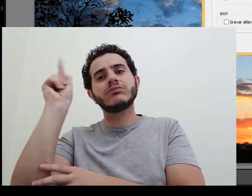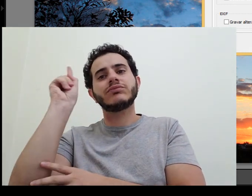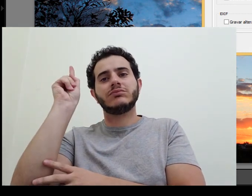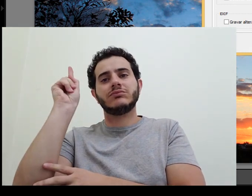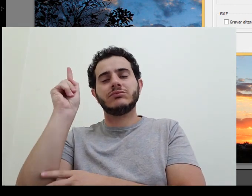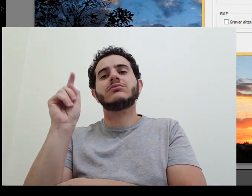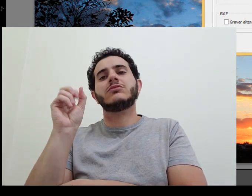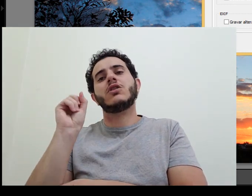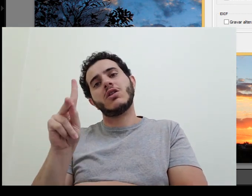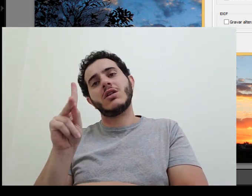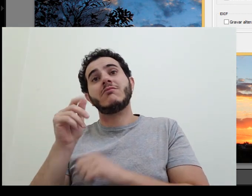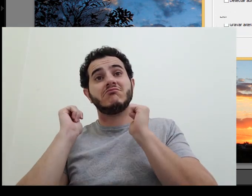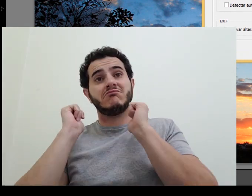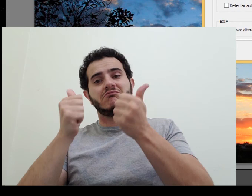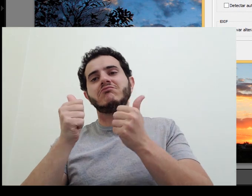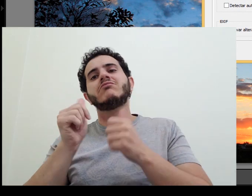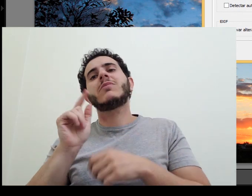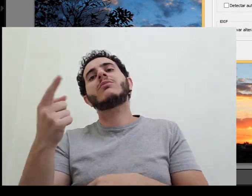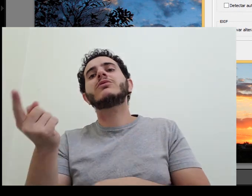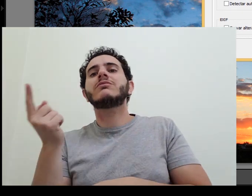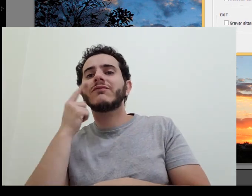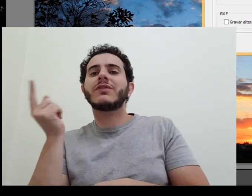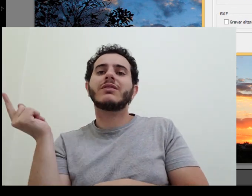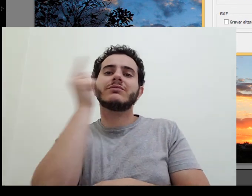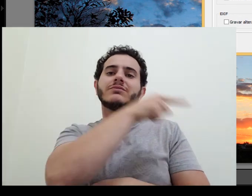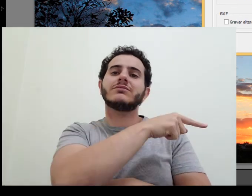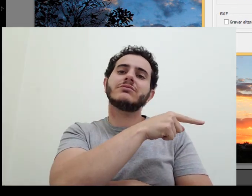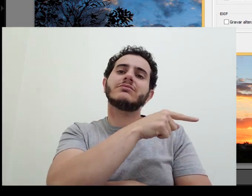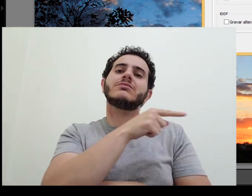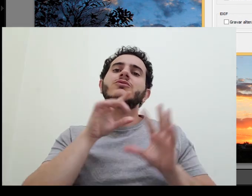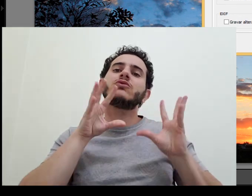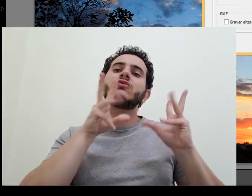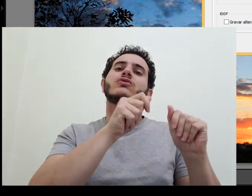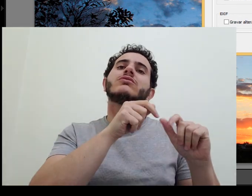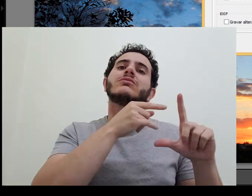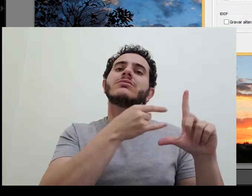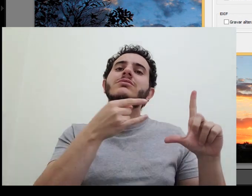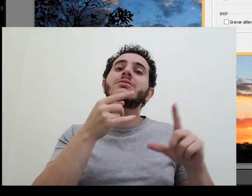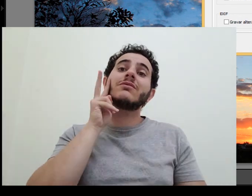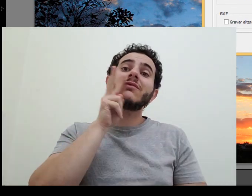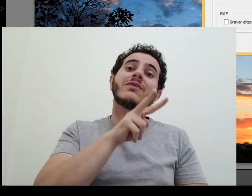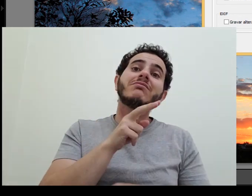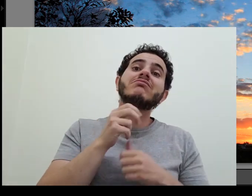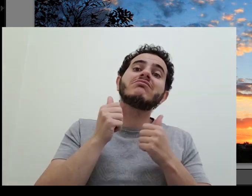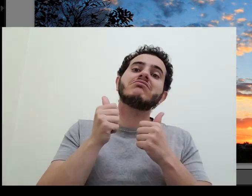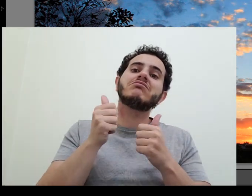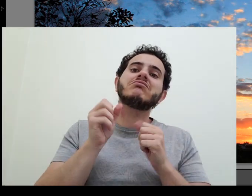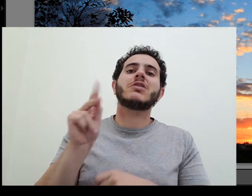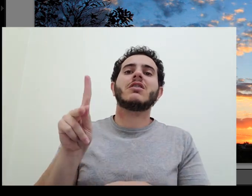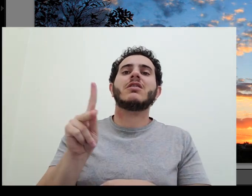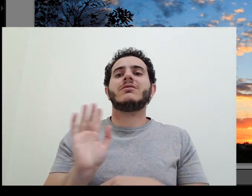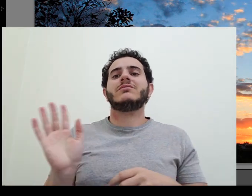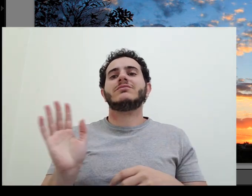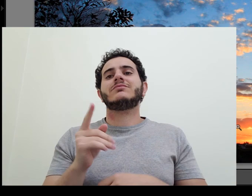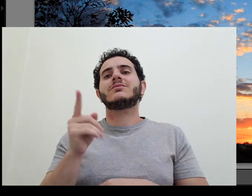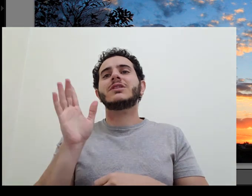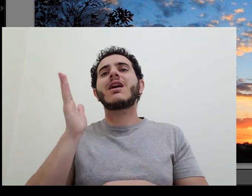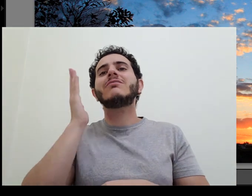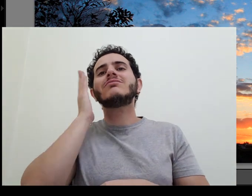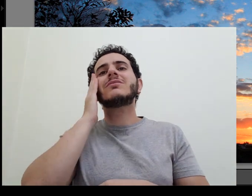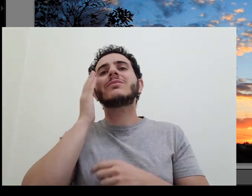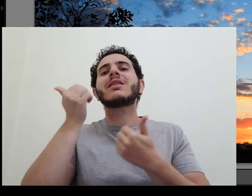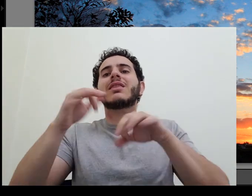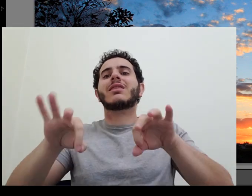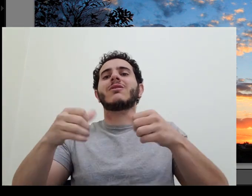gravar alterações automaticamente no XMP. Configurar o seu catálogo para ele salvar o XMP. E aí beleza, deu OK. Então